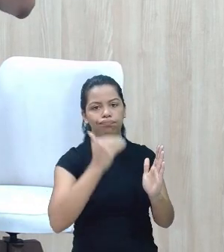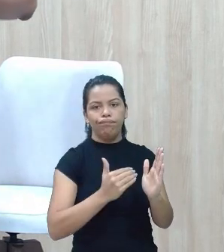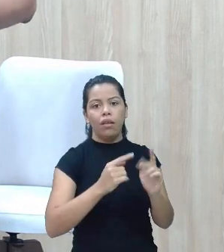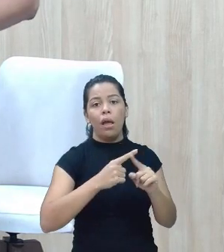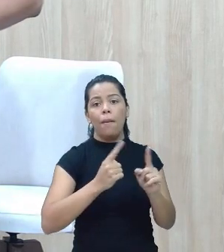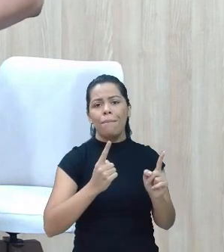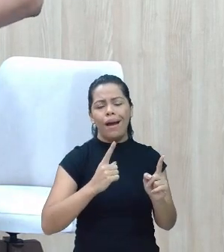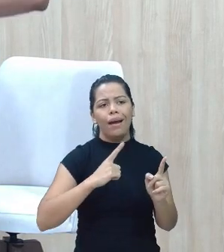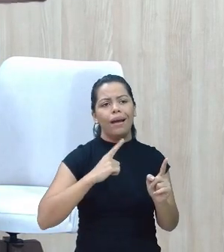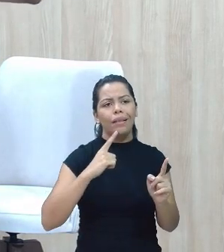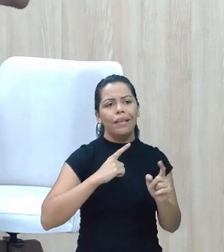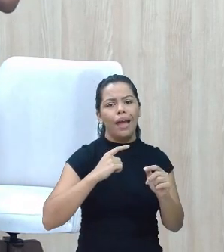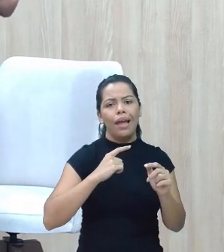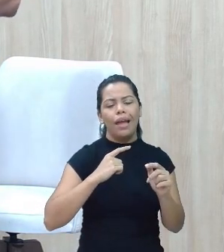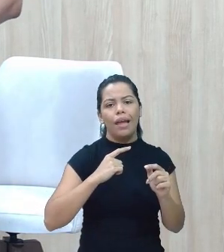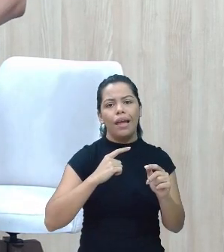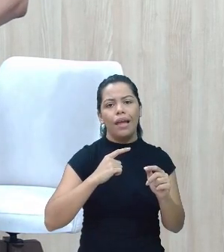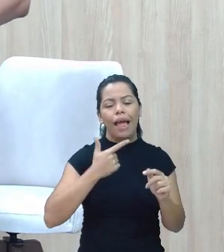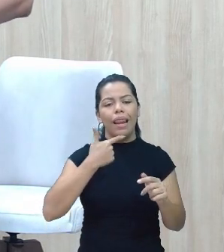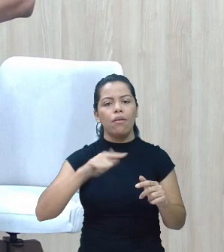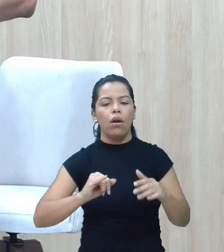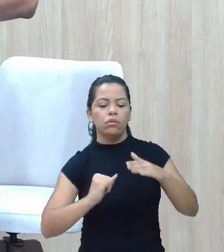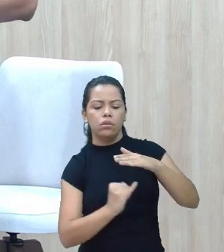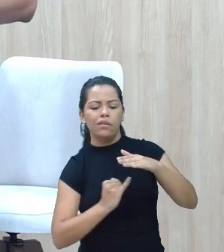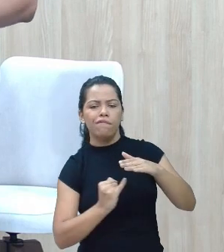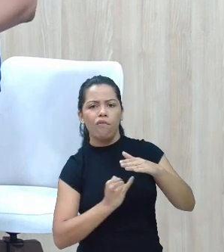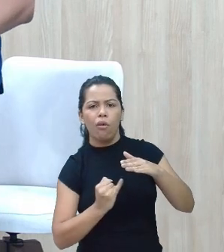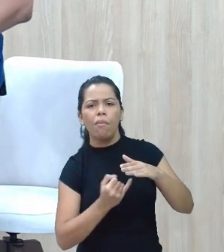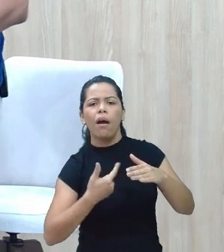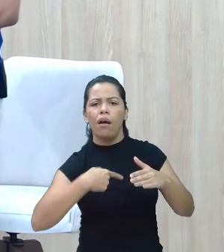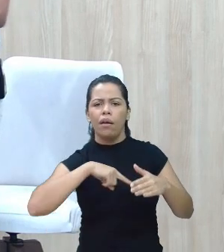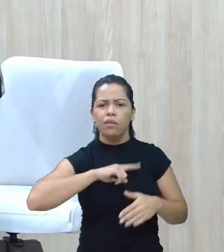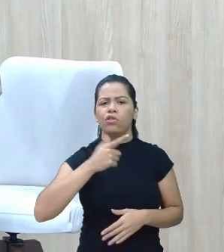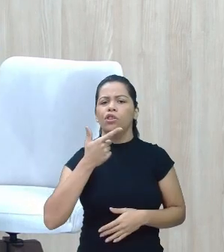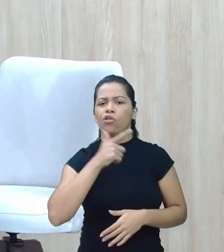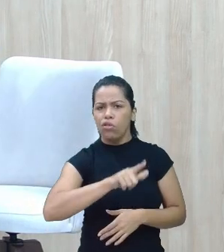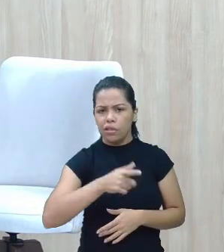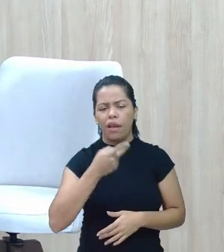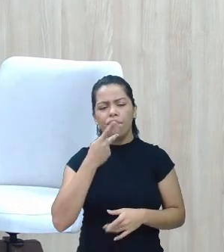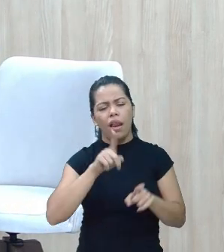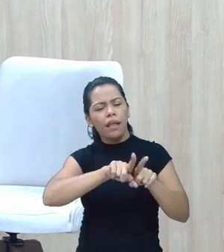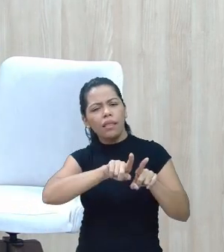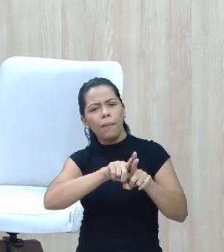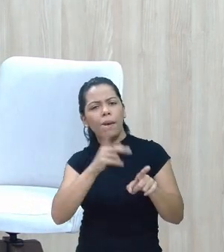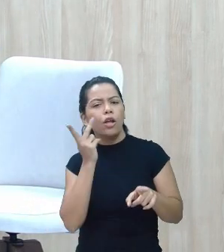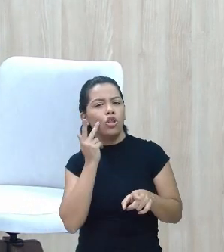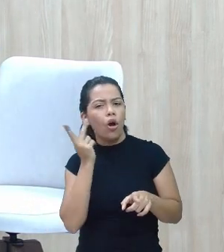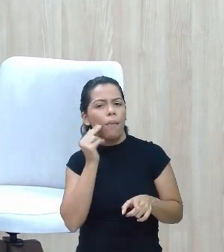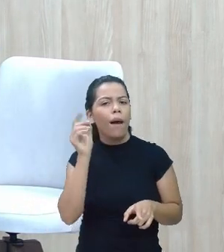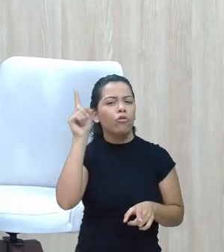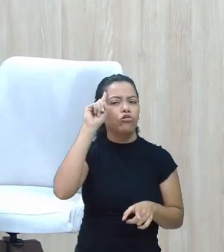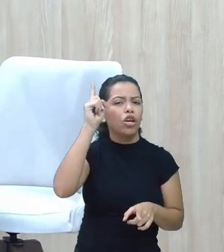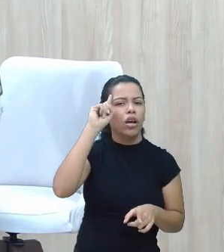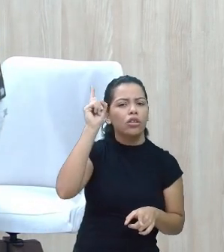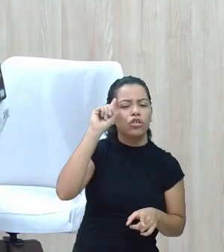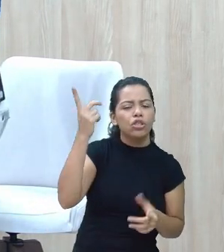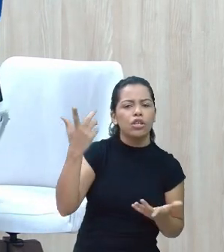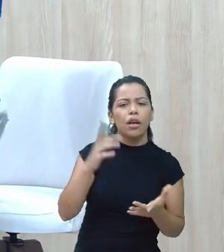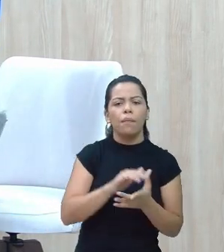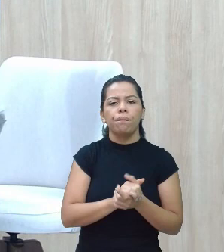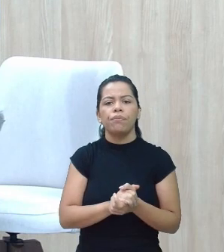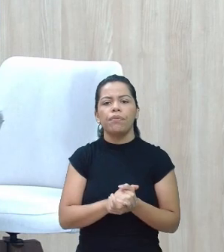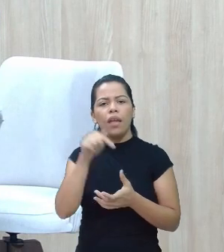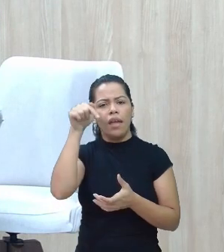você pode cometer erros propositais para ficar seu texto mais leve. É o caso aqui em inglês. O esposo daquela moça